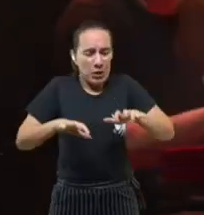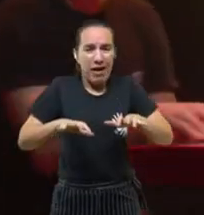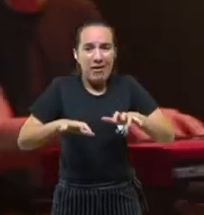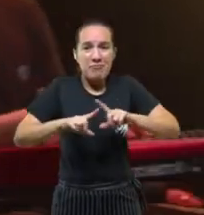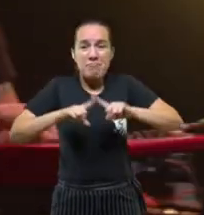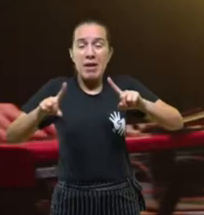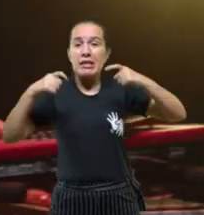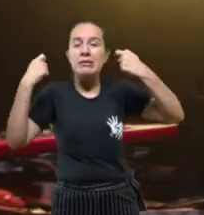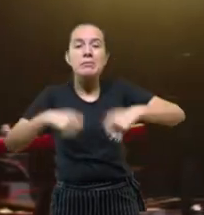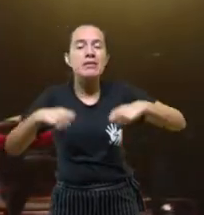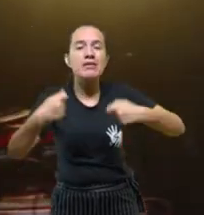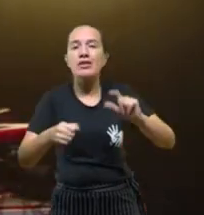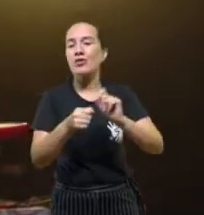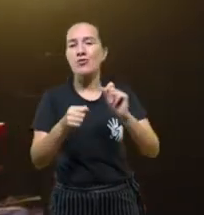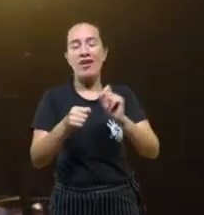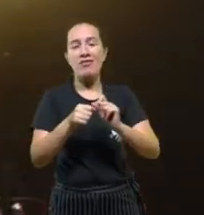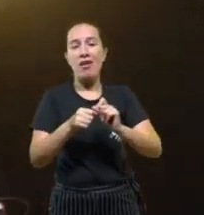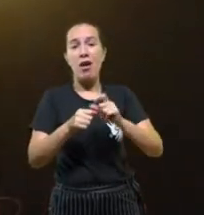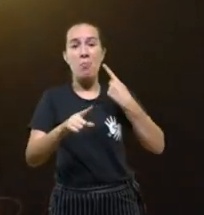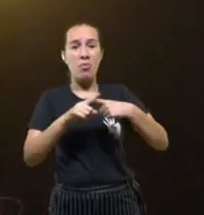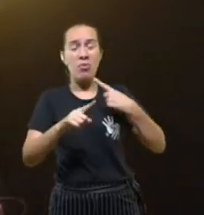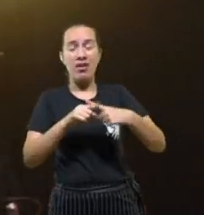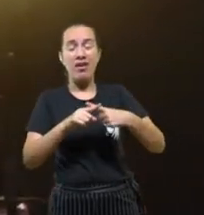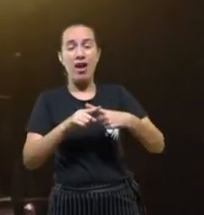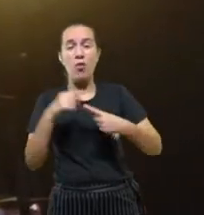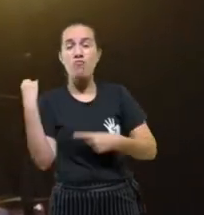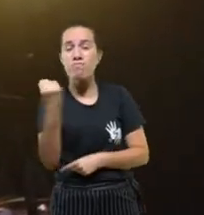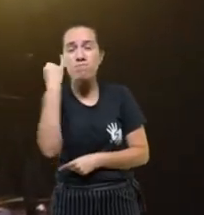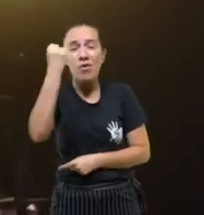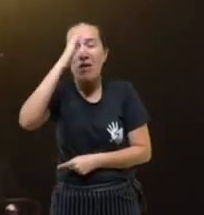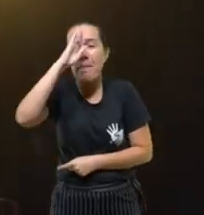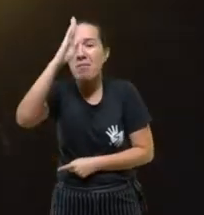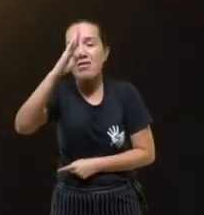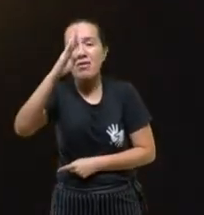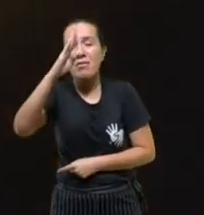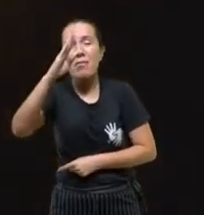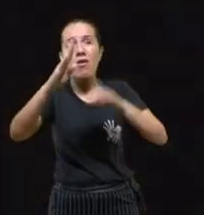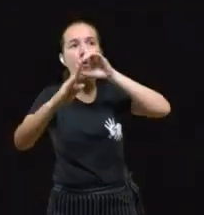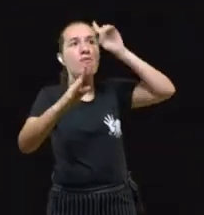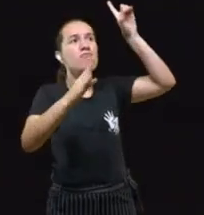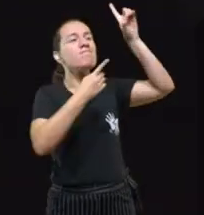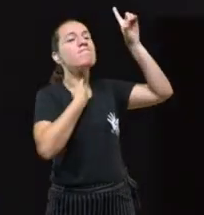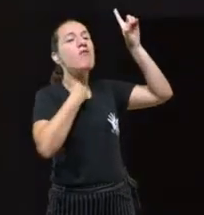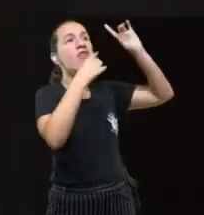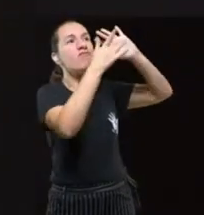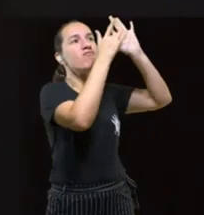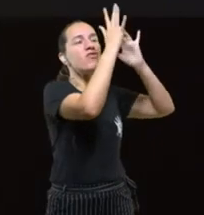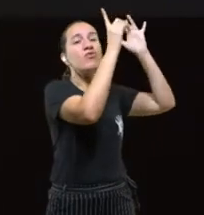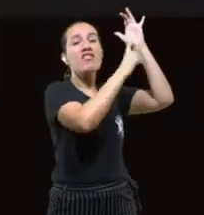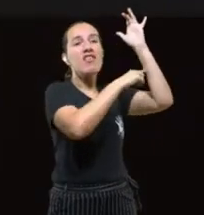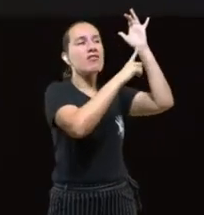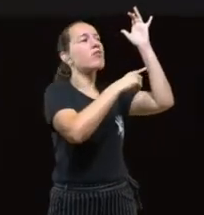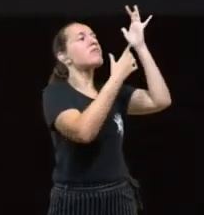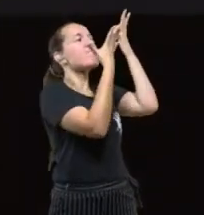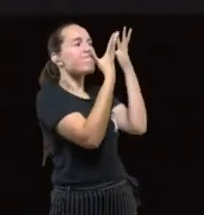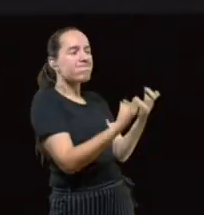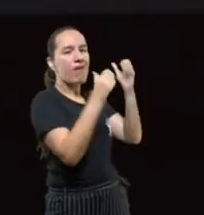Nós fazemos o que Jesus deseja que a gente faça. Então, vamos lá, alguém diga